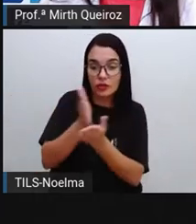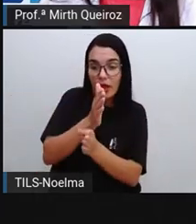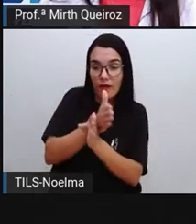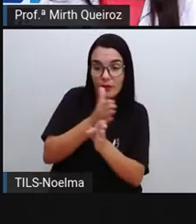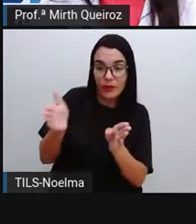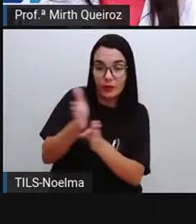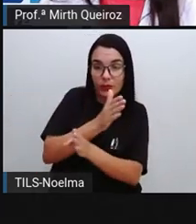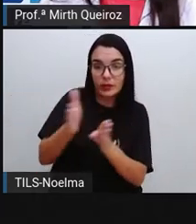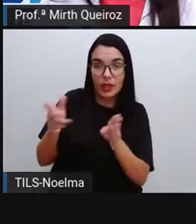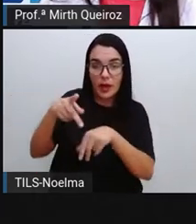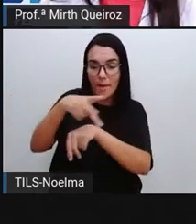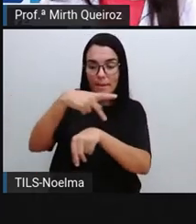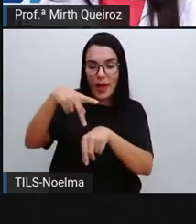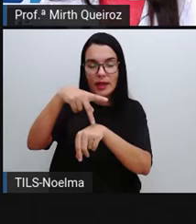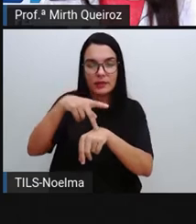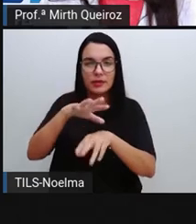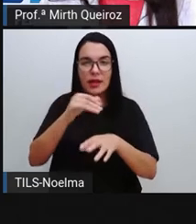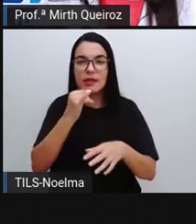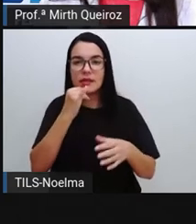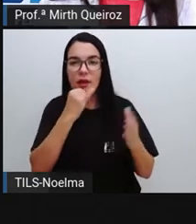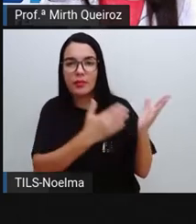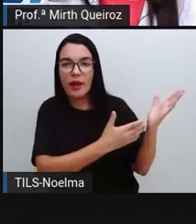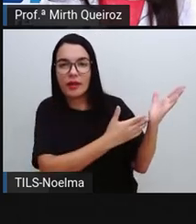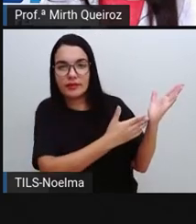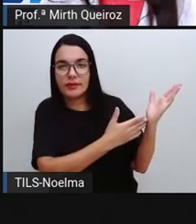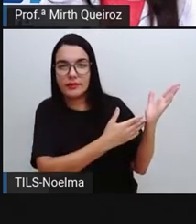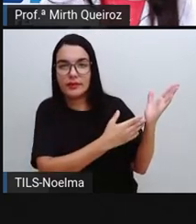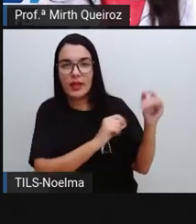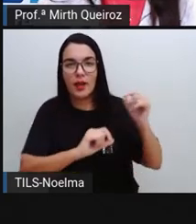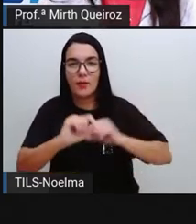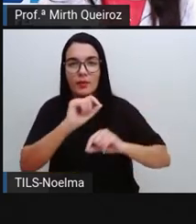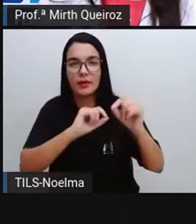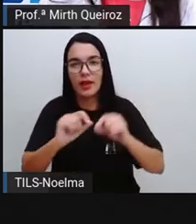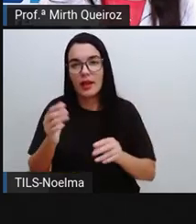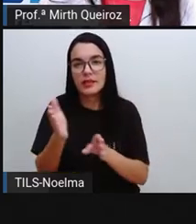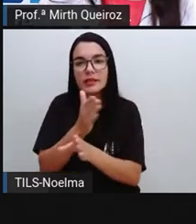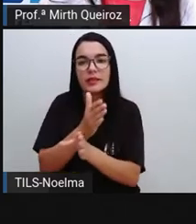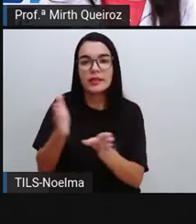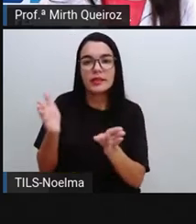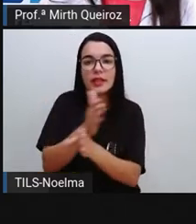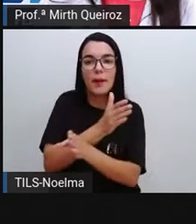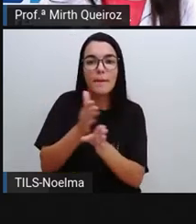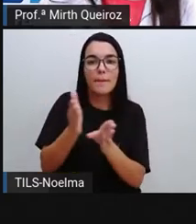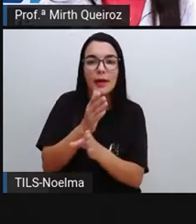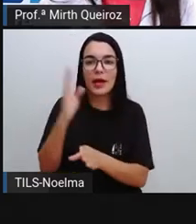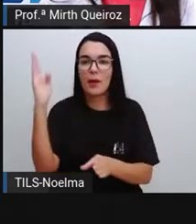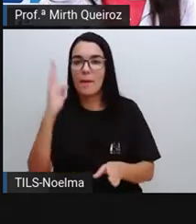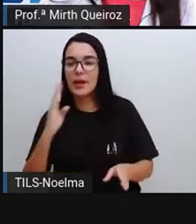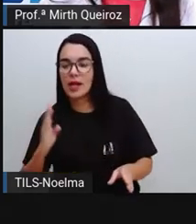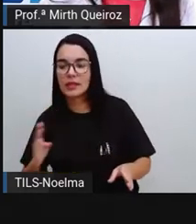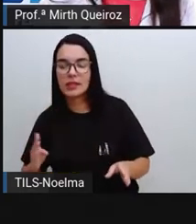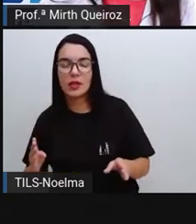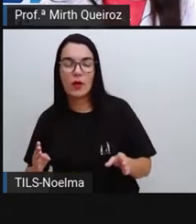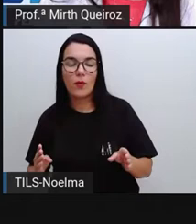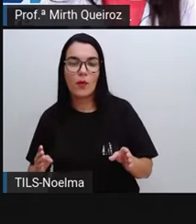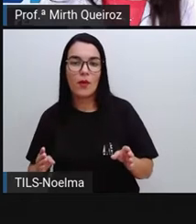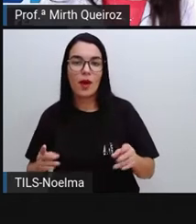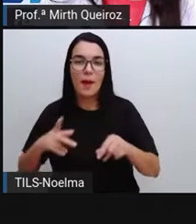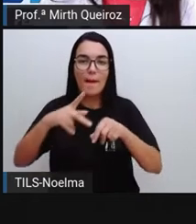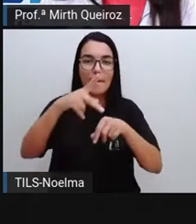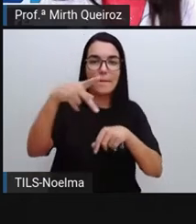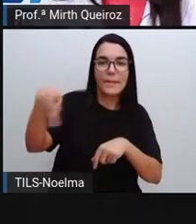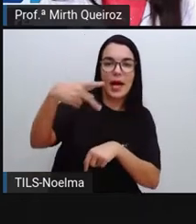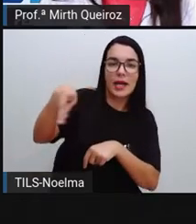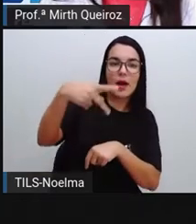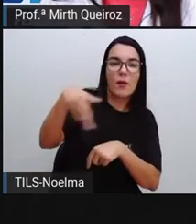aí na imagem, Paraguai e o Brasil, né? A gente tem uma faixa de terra aí, que é o chamado de fronteira,